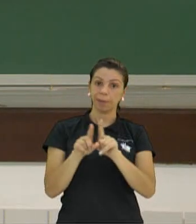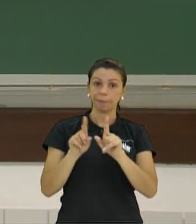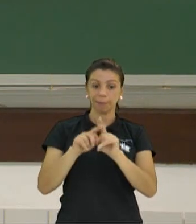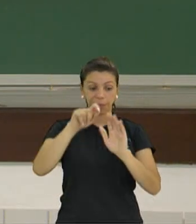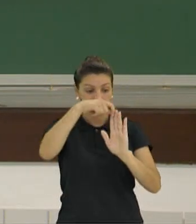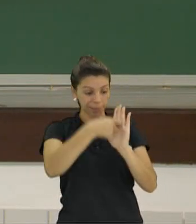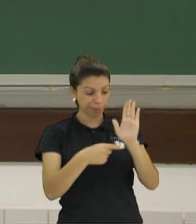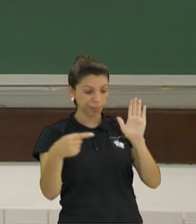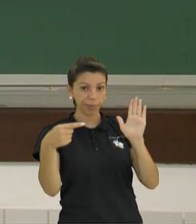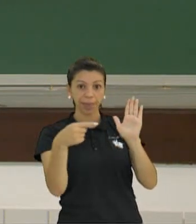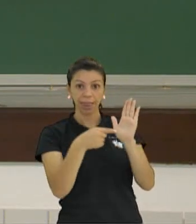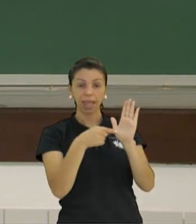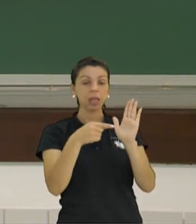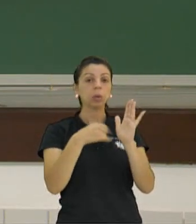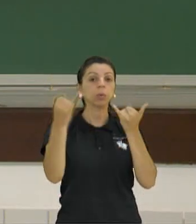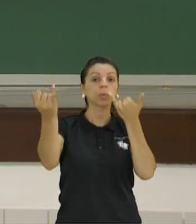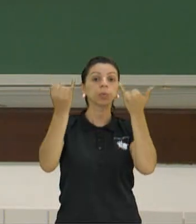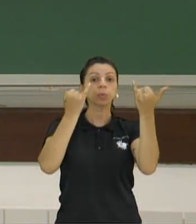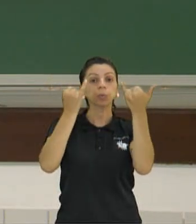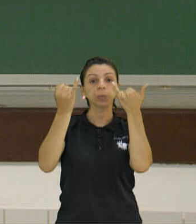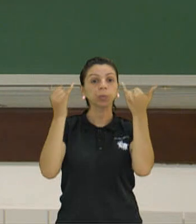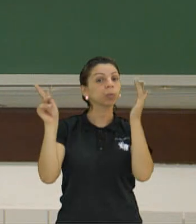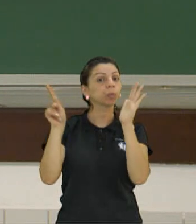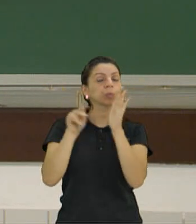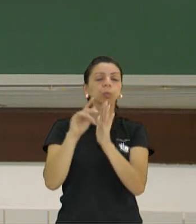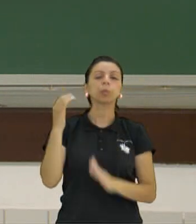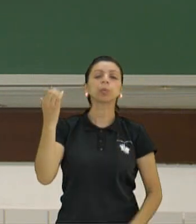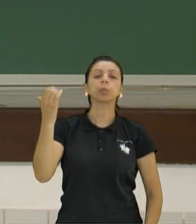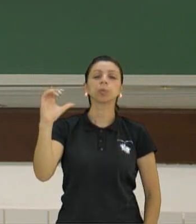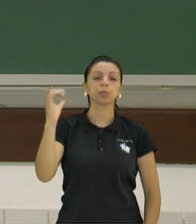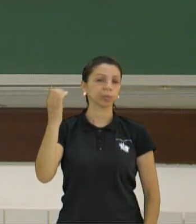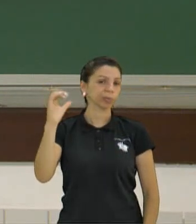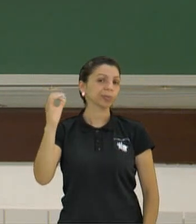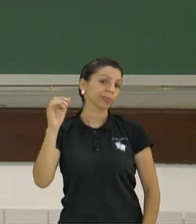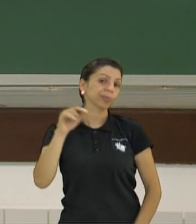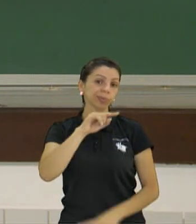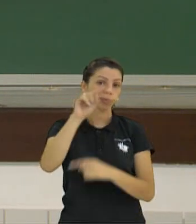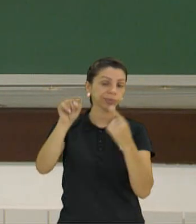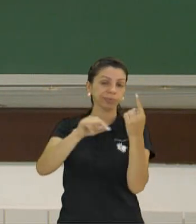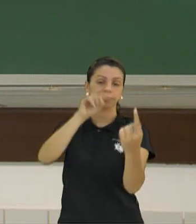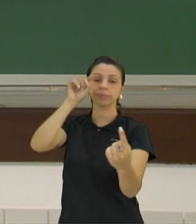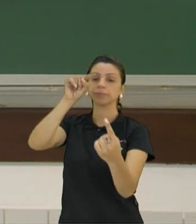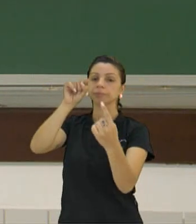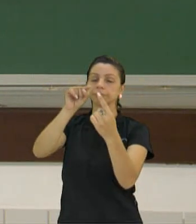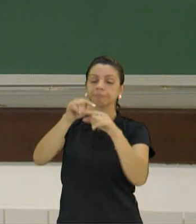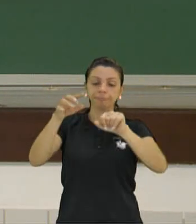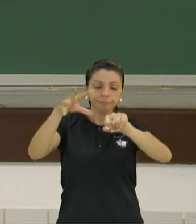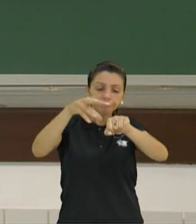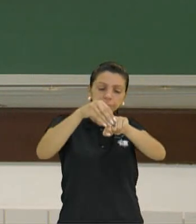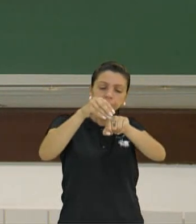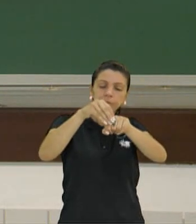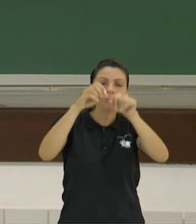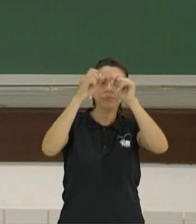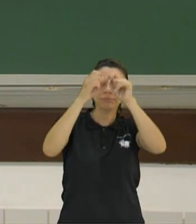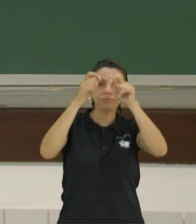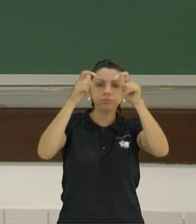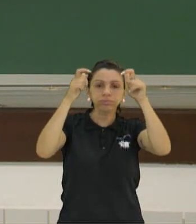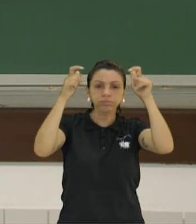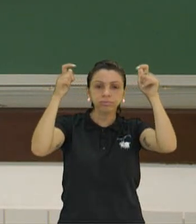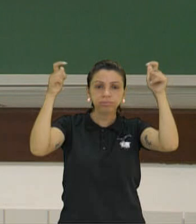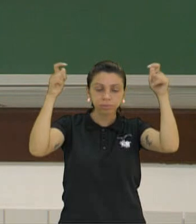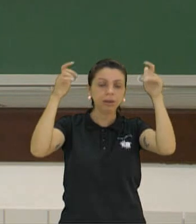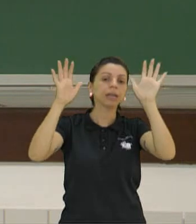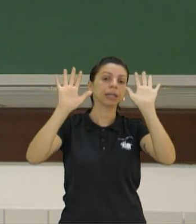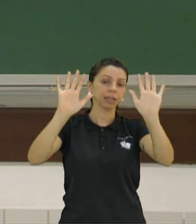informações científicas acerca de alguma palavra, ele tem o objetivo de ampliar o nosso conhecimento. Então, quando nós